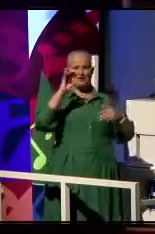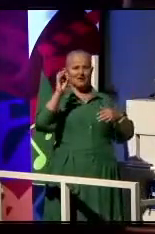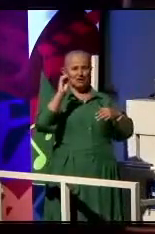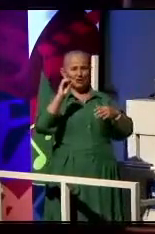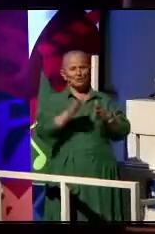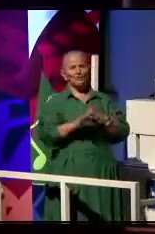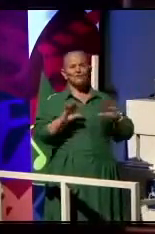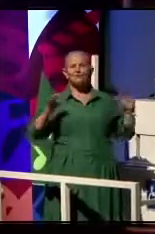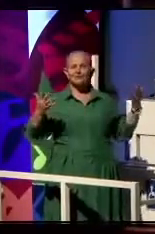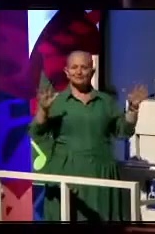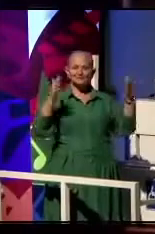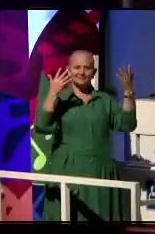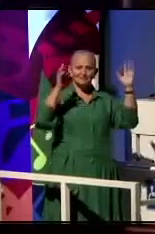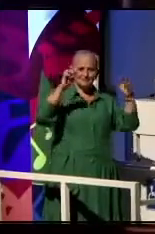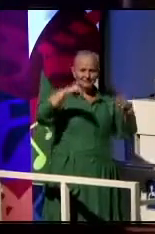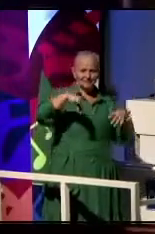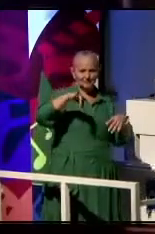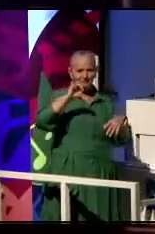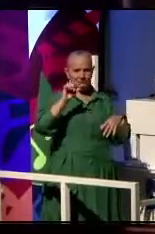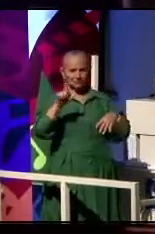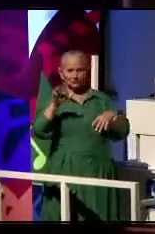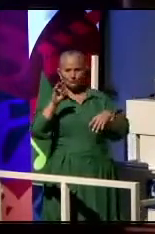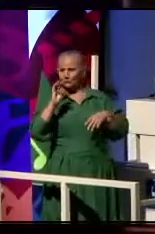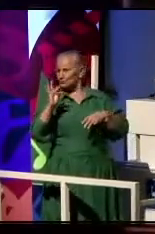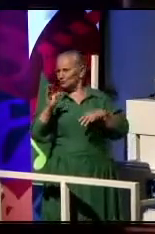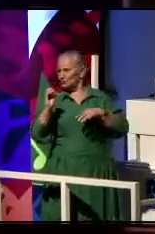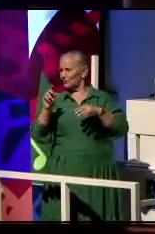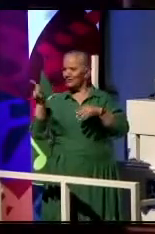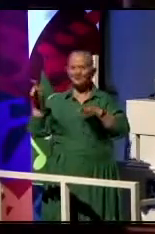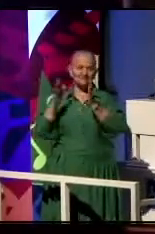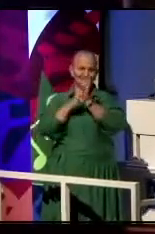e todos que participam, e viva você também, André.